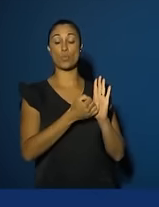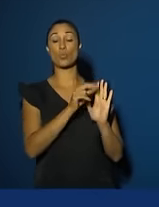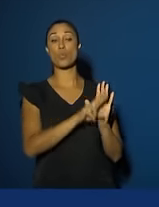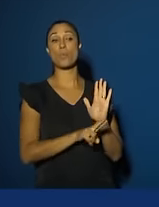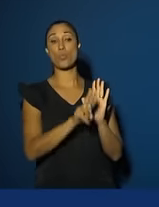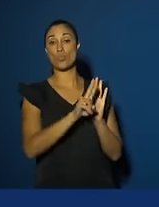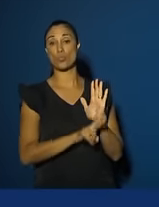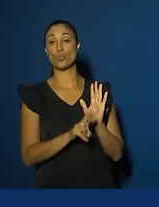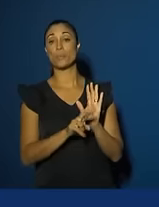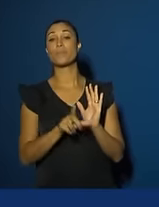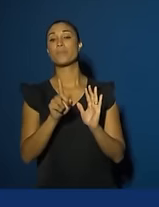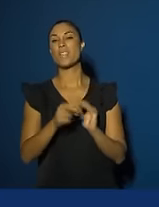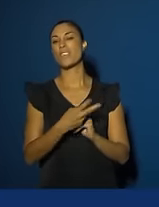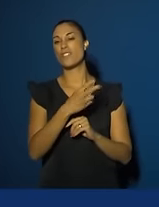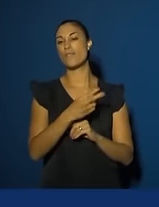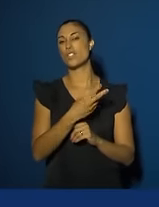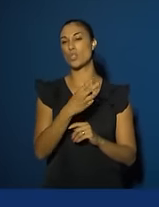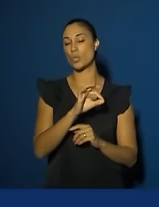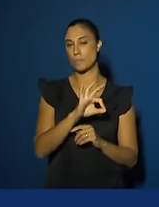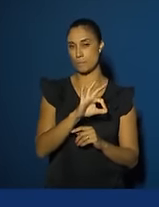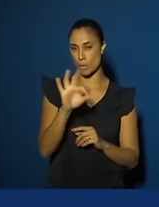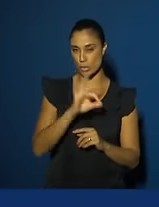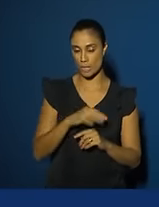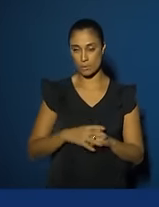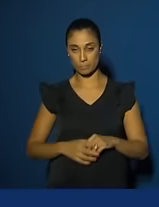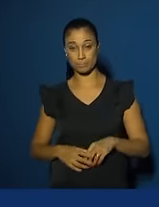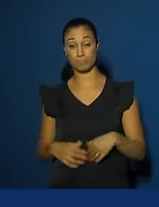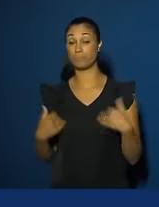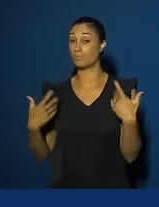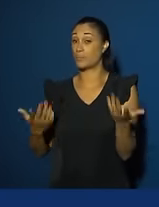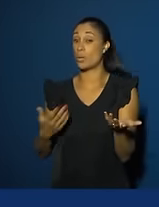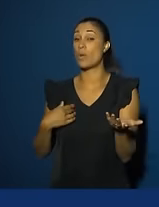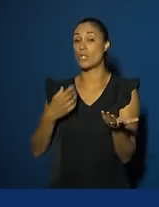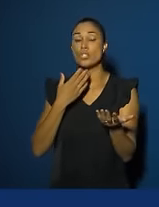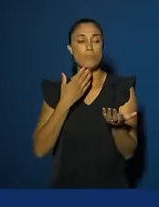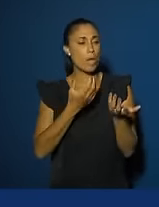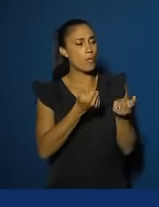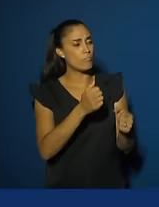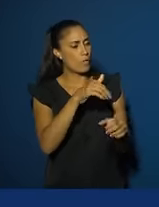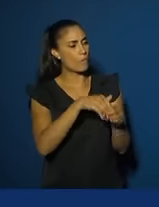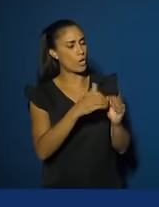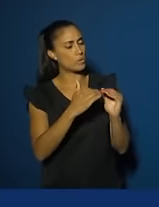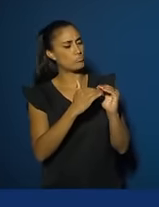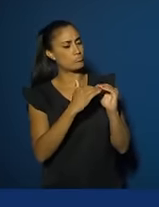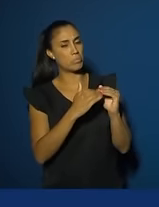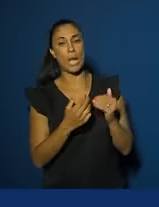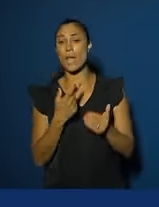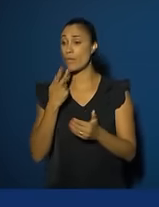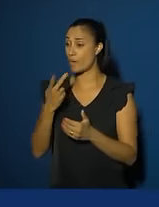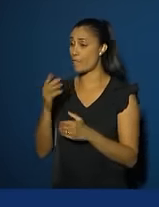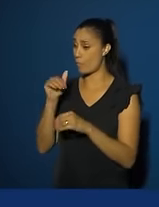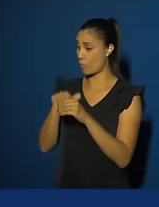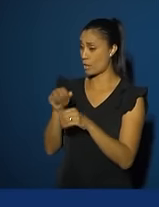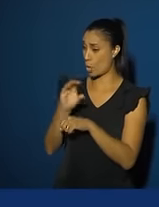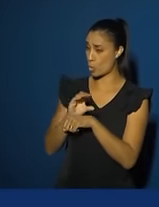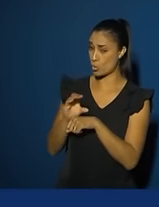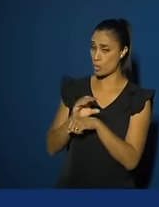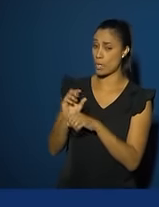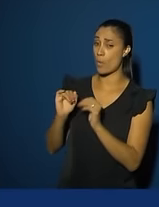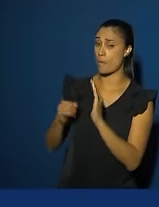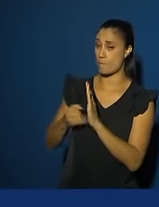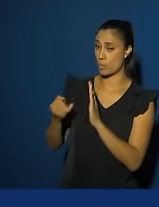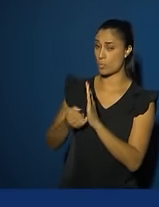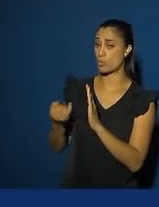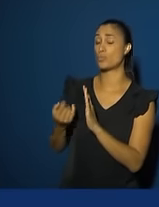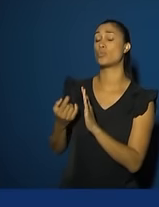consumo que é de 22% aí a gente vota a favor eu falei vamos botar na Constituição o imposto de